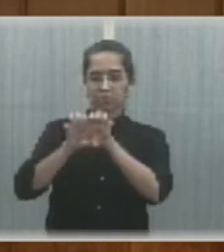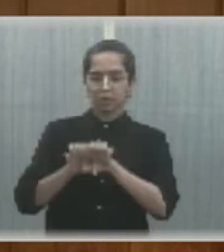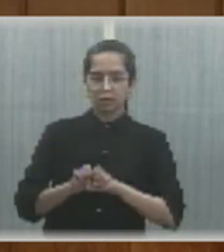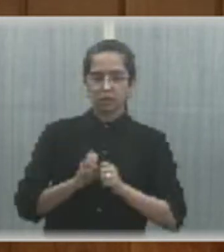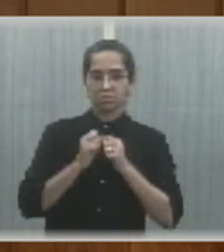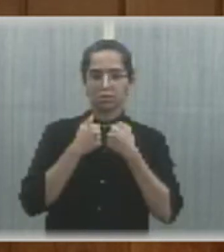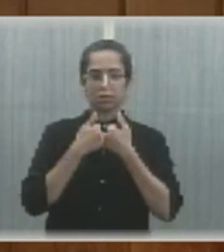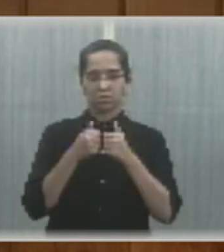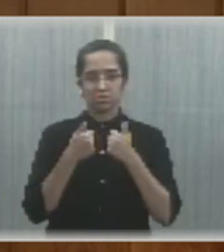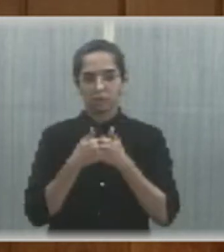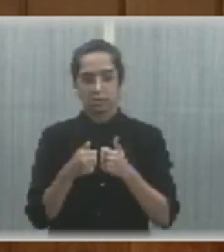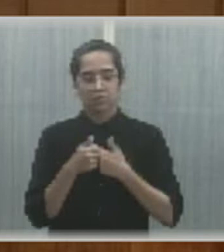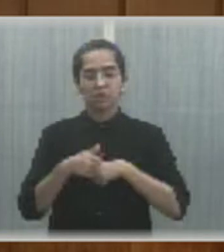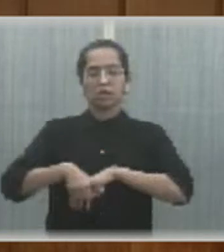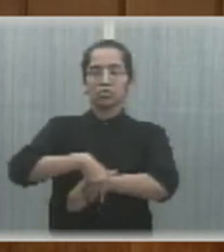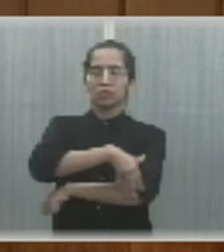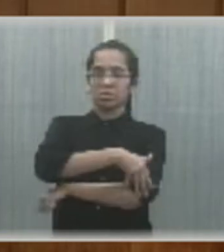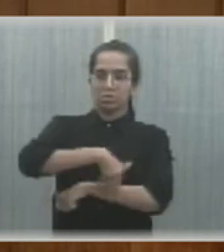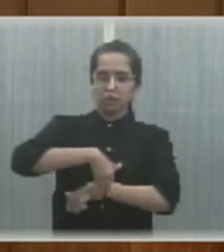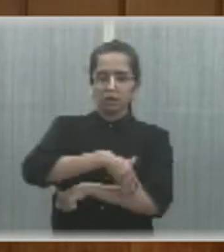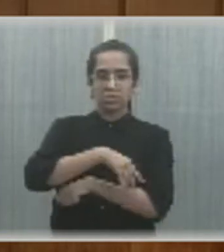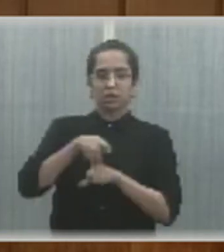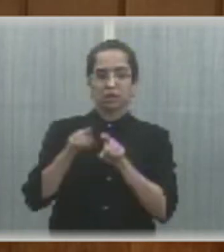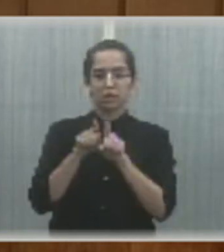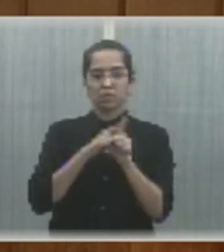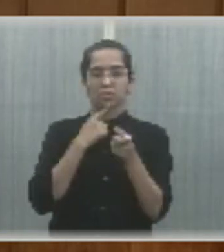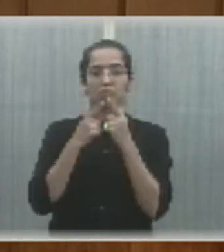transporte público. Tratou ainda sobre a Lei